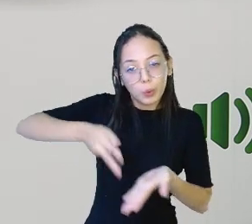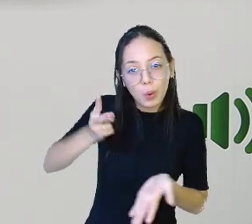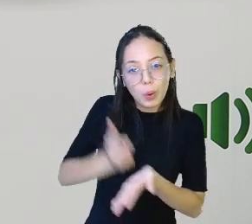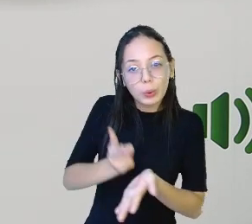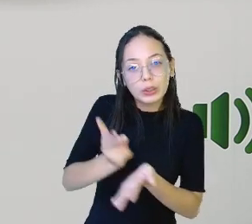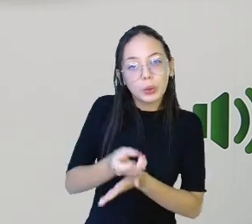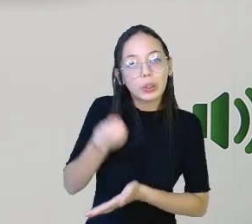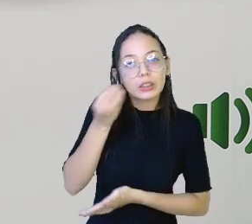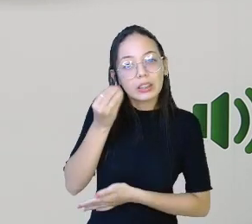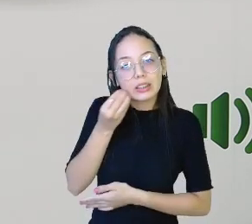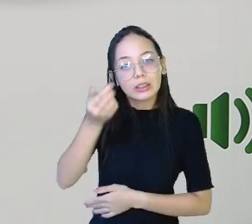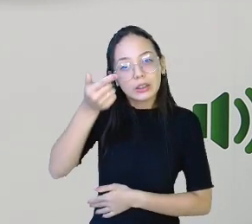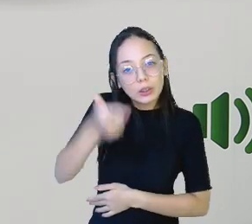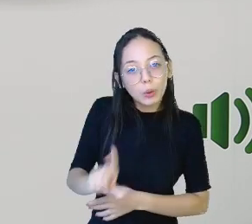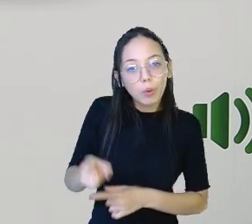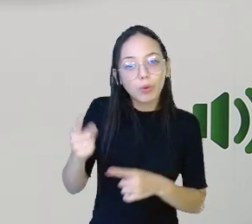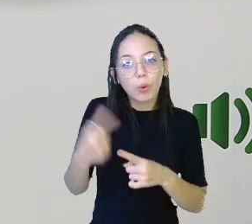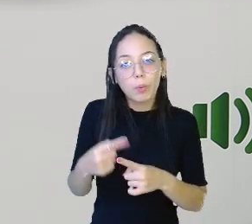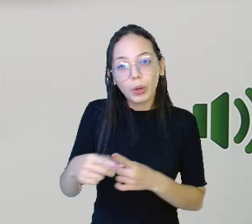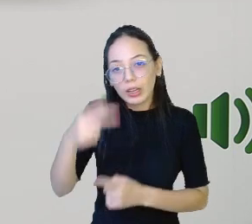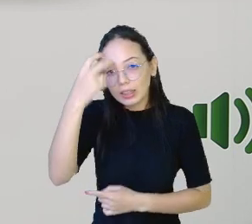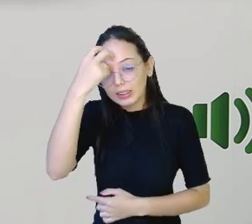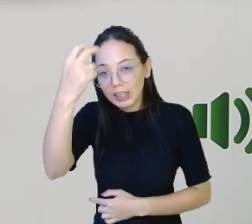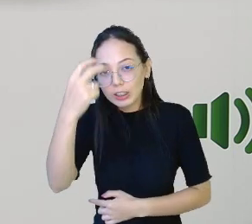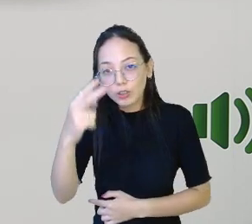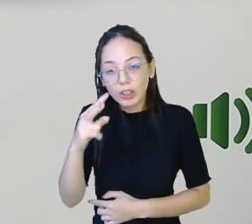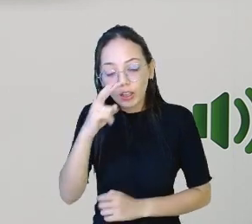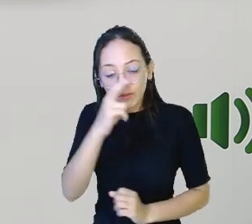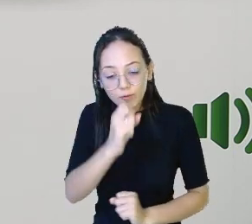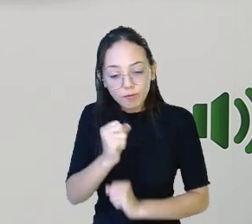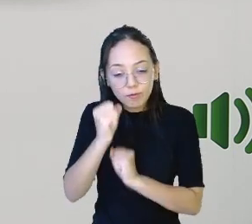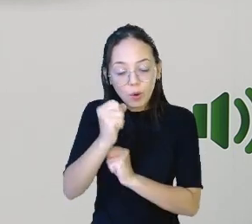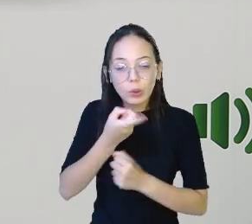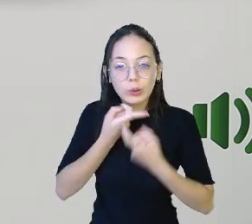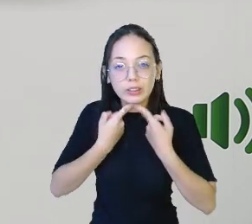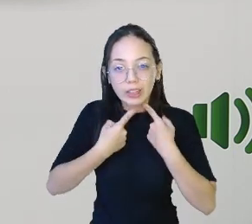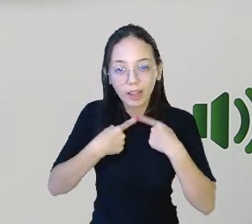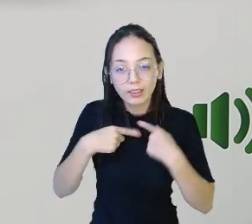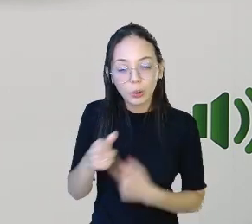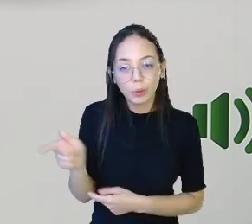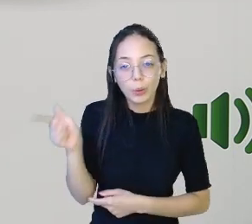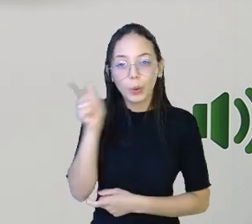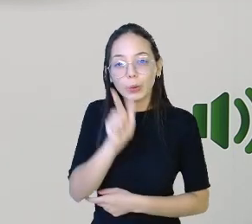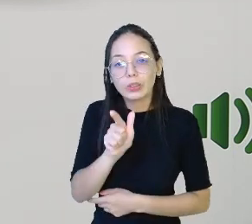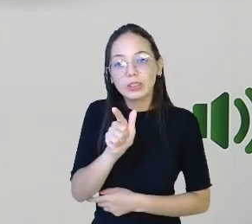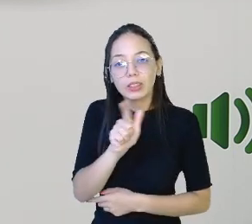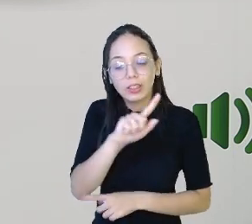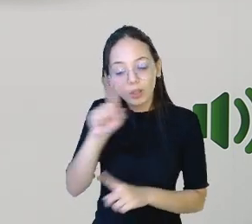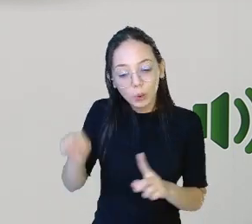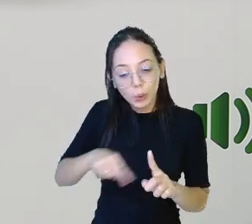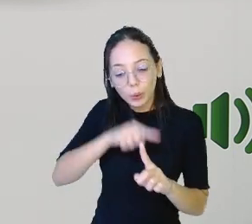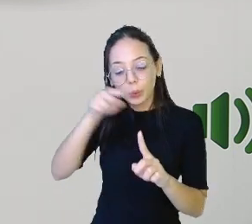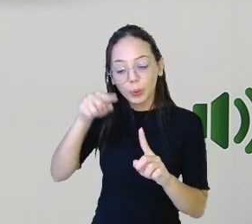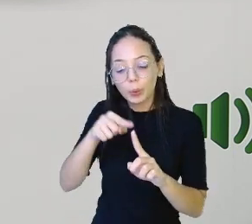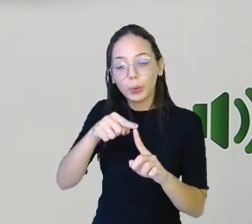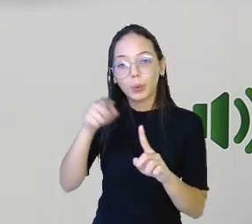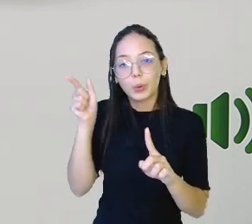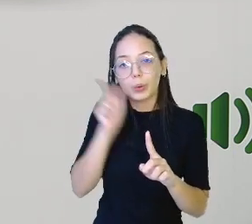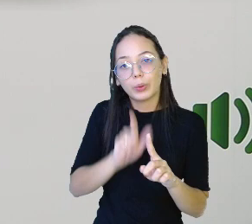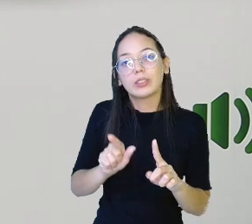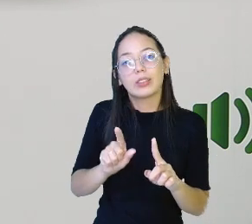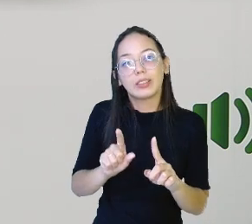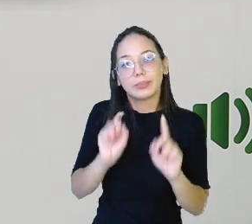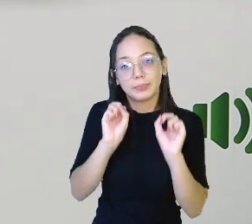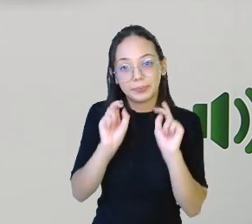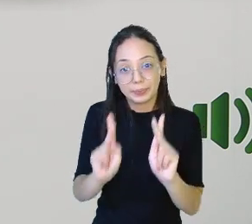novo e usando a sua inteligência, a sua força de vontade, você vai conseguir alcançar todos os teus objetivos, tá